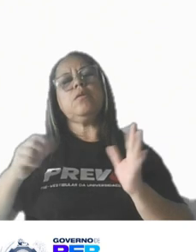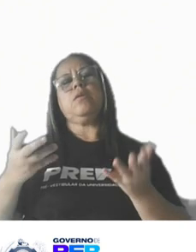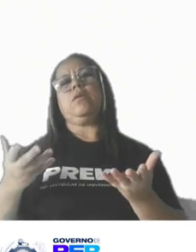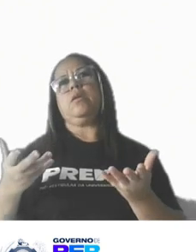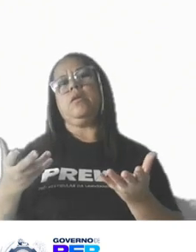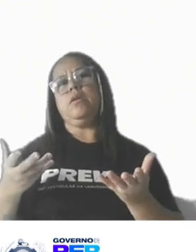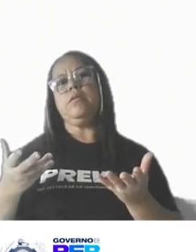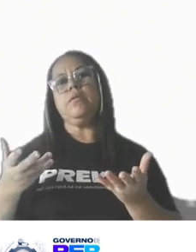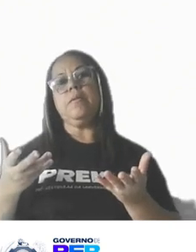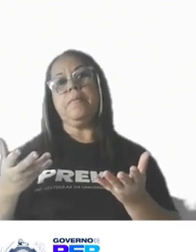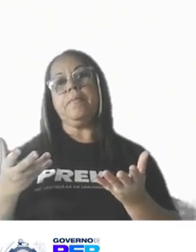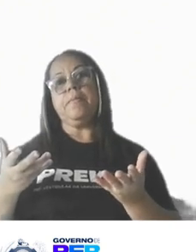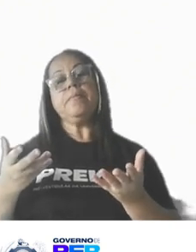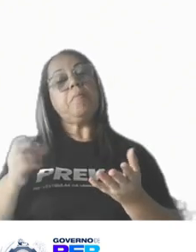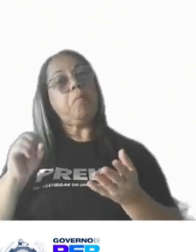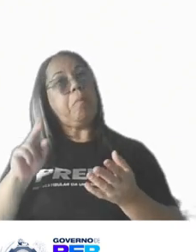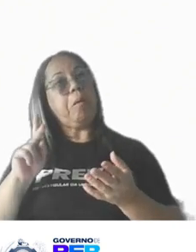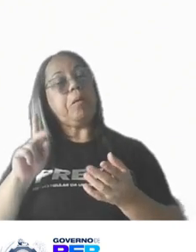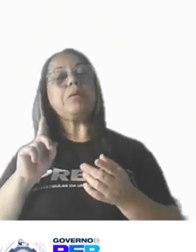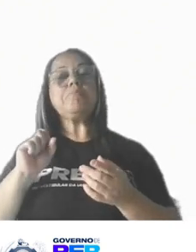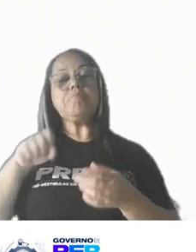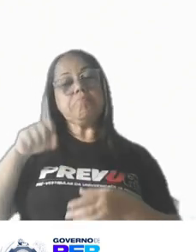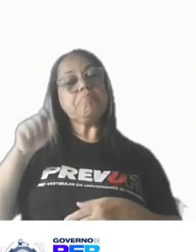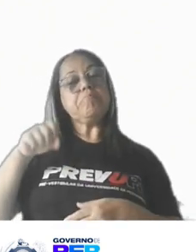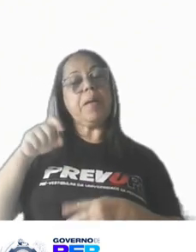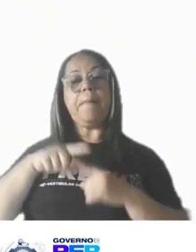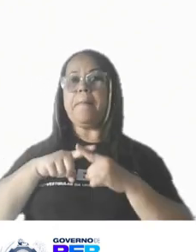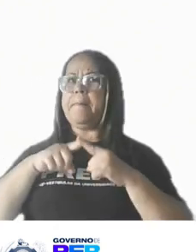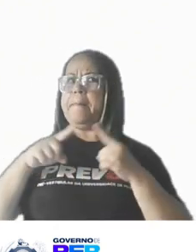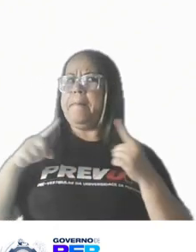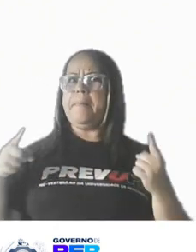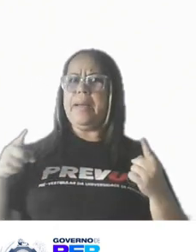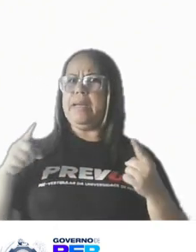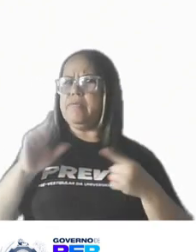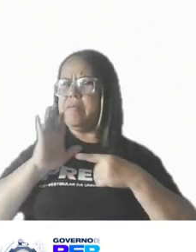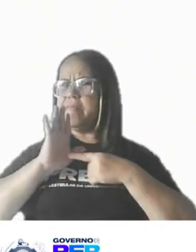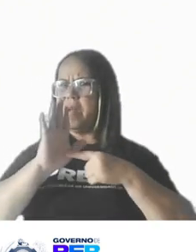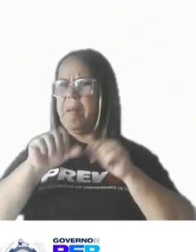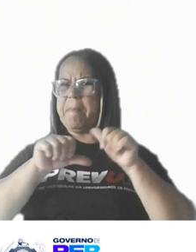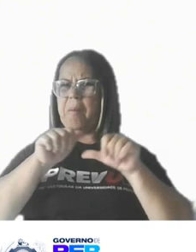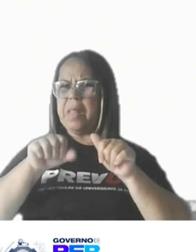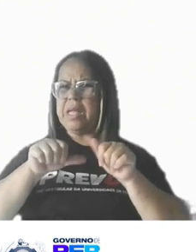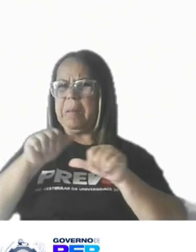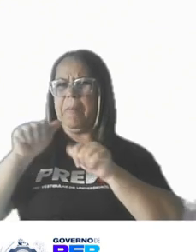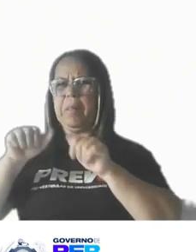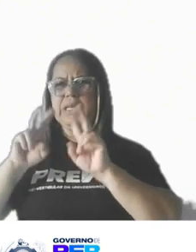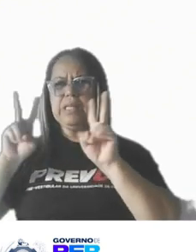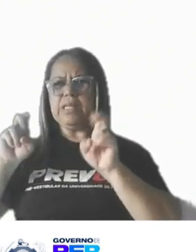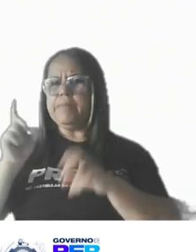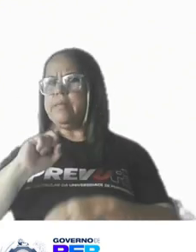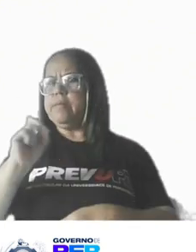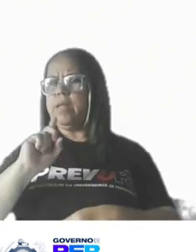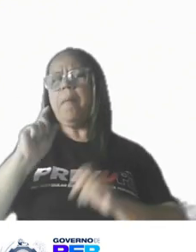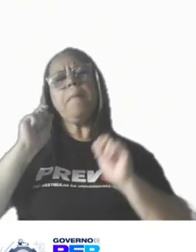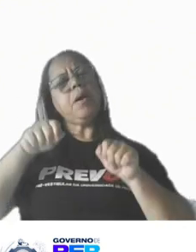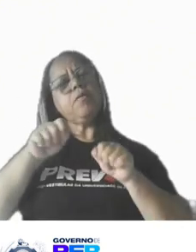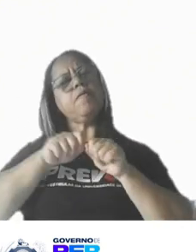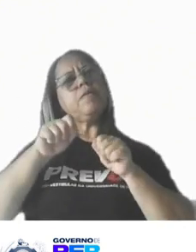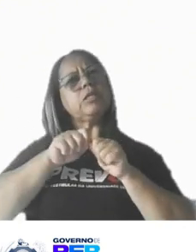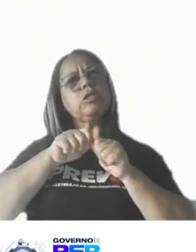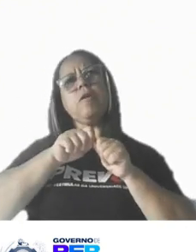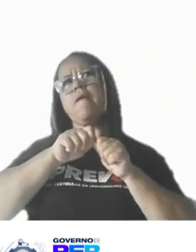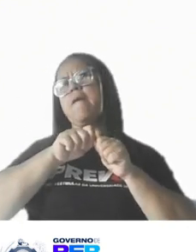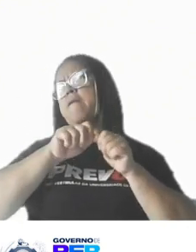de uma frase ou de uma oração. Beleza, indica sim. Só que não vai indicar a mudança de tema. A gente pode fazer vários